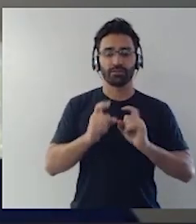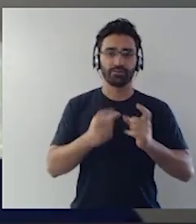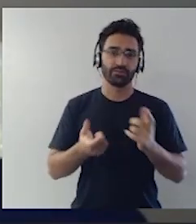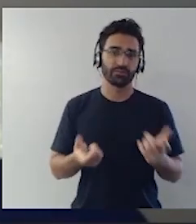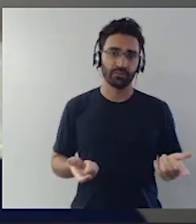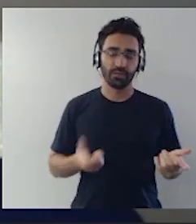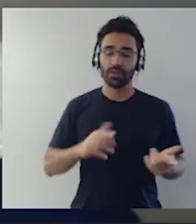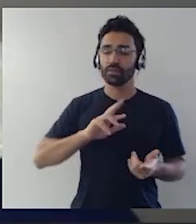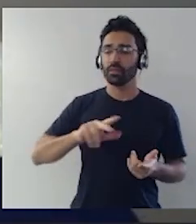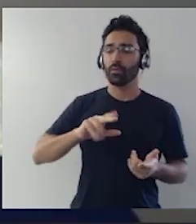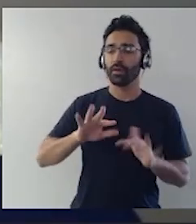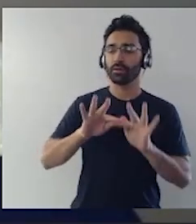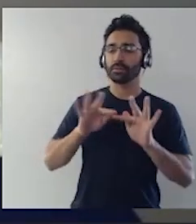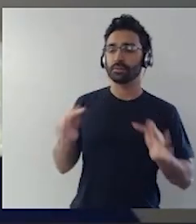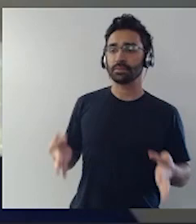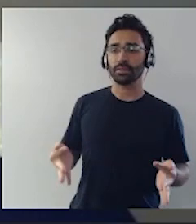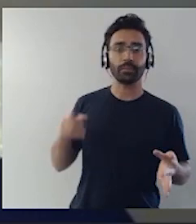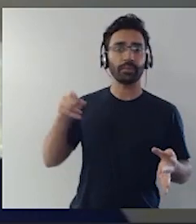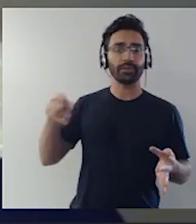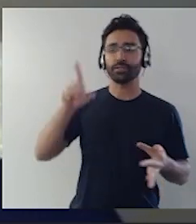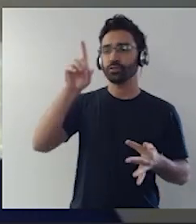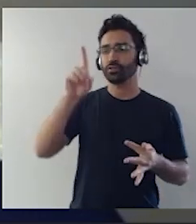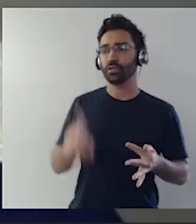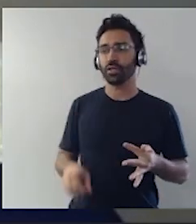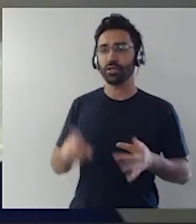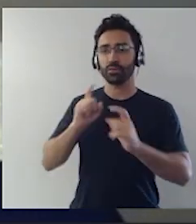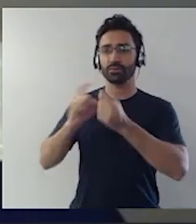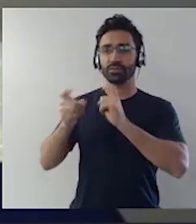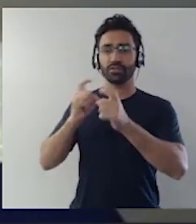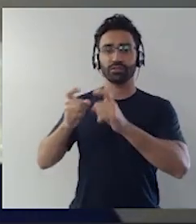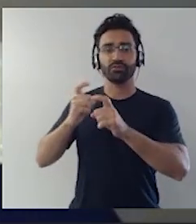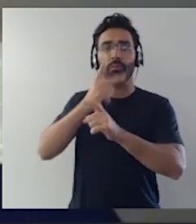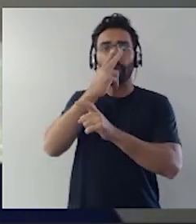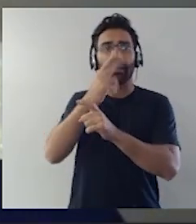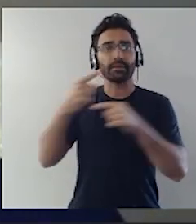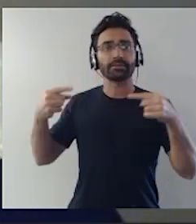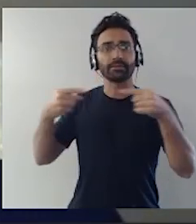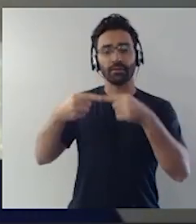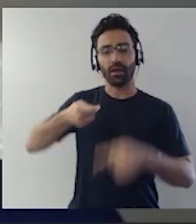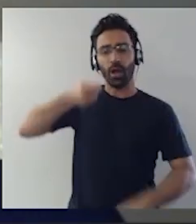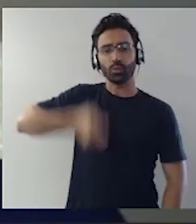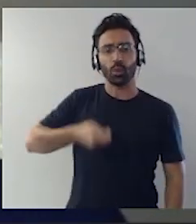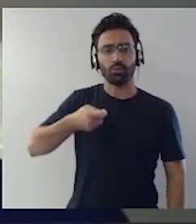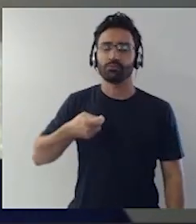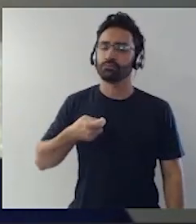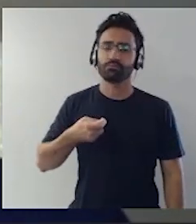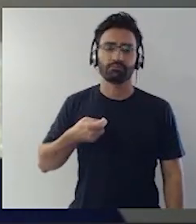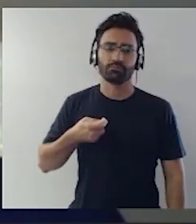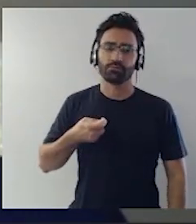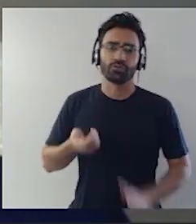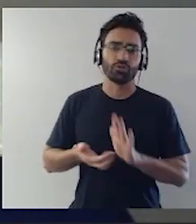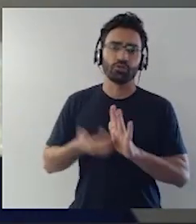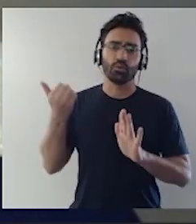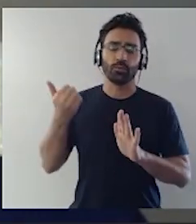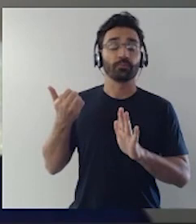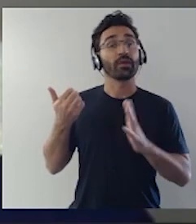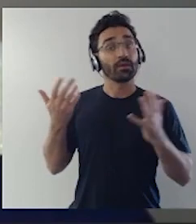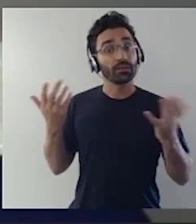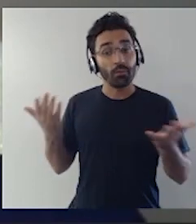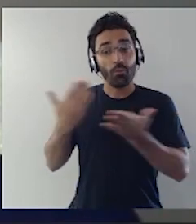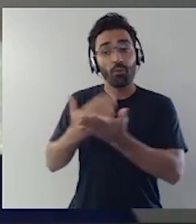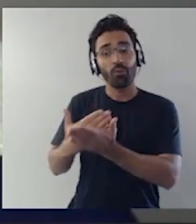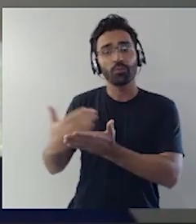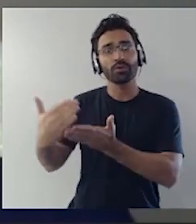de ser um direito administrativo tão autoritário, com aquele poder de polícia autoritário. Então, nós temos o nascimento do direito administrativo,